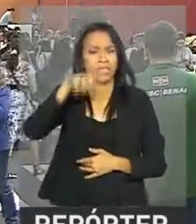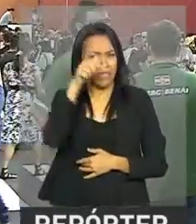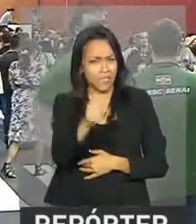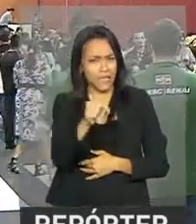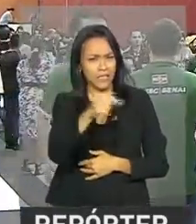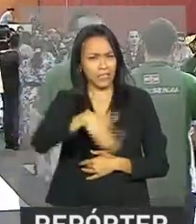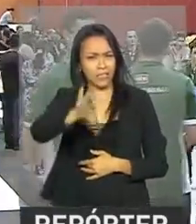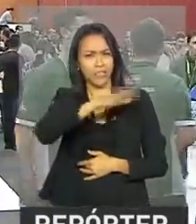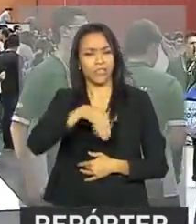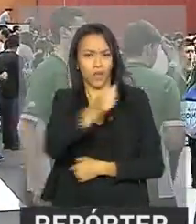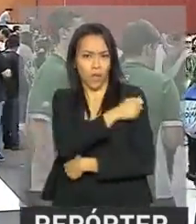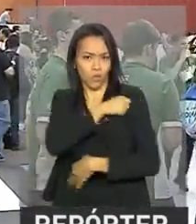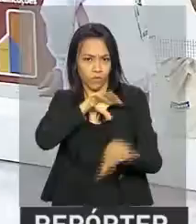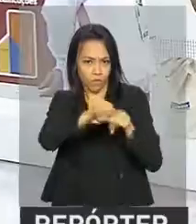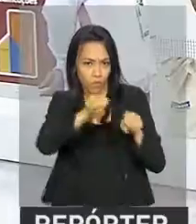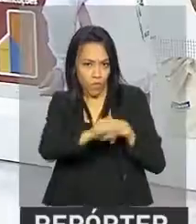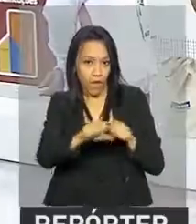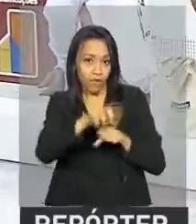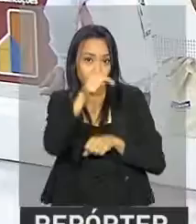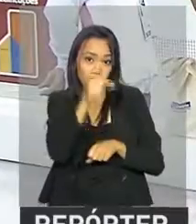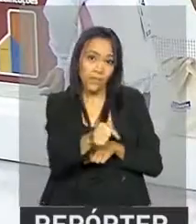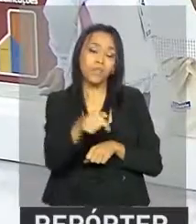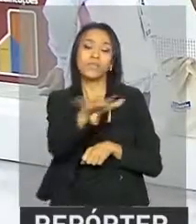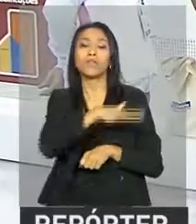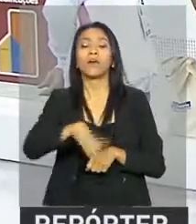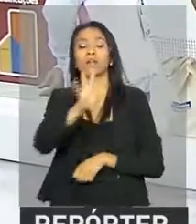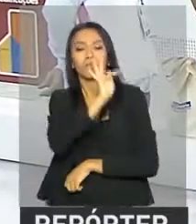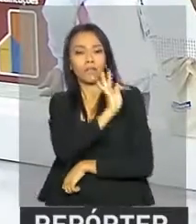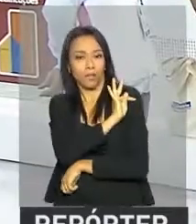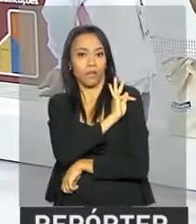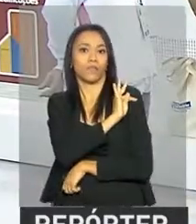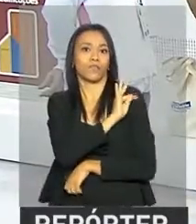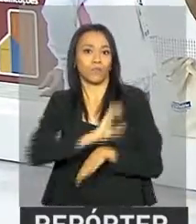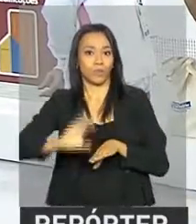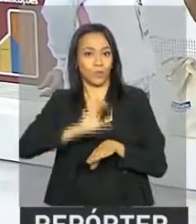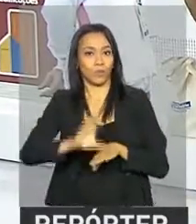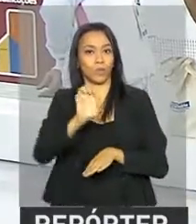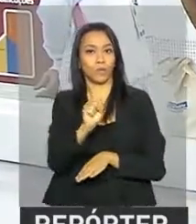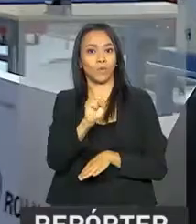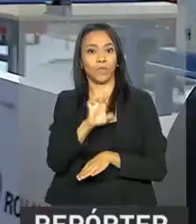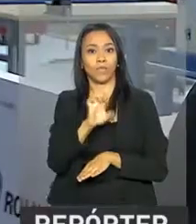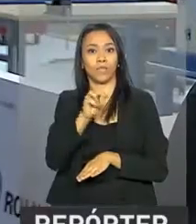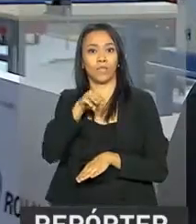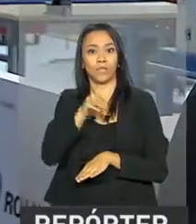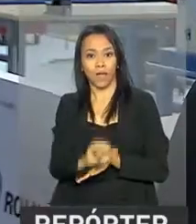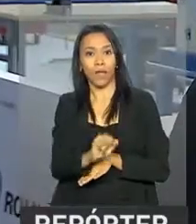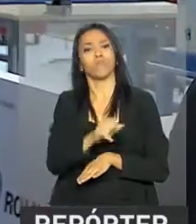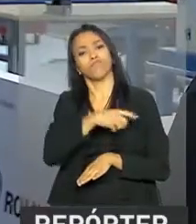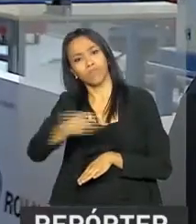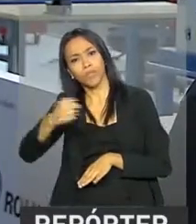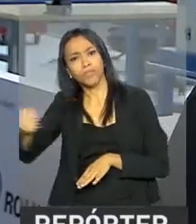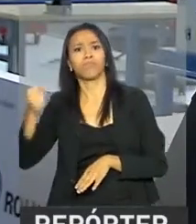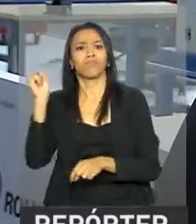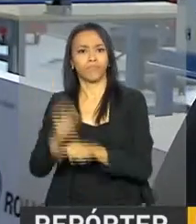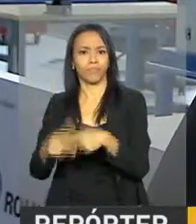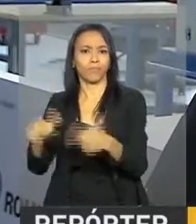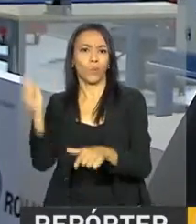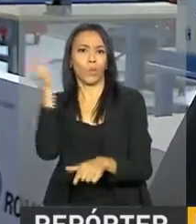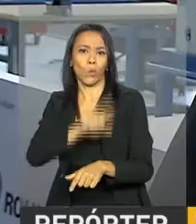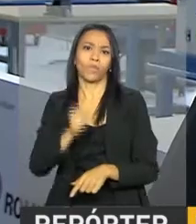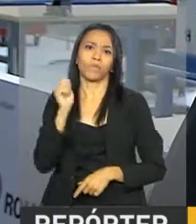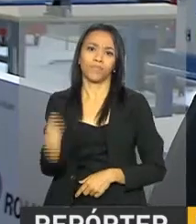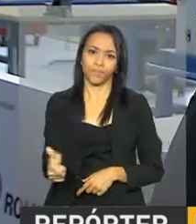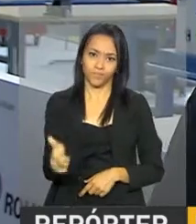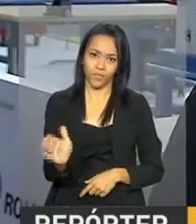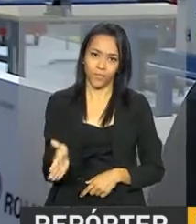alunos formados em 2014 em cursos técnicos do Senai estavam empregados. Ele faz um bom curso técnico, ele se insere no